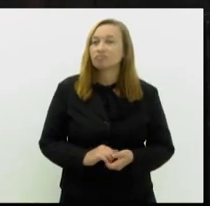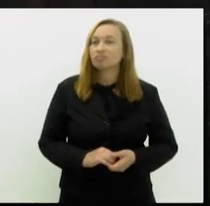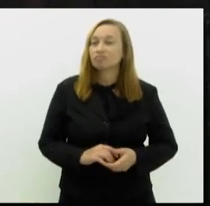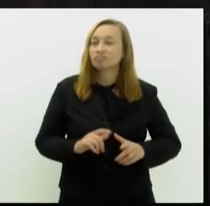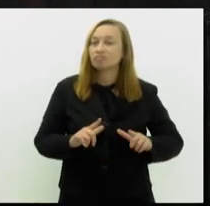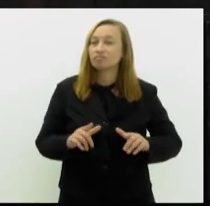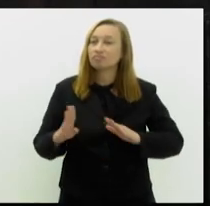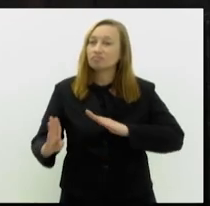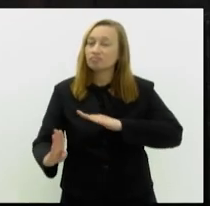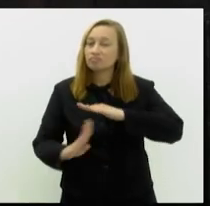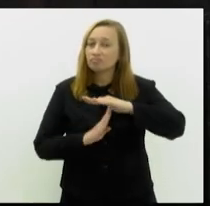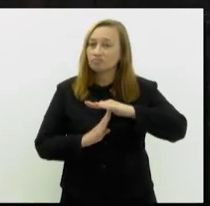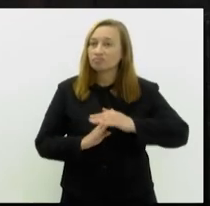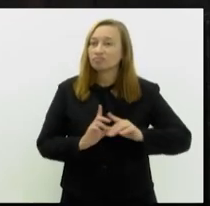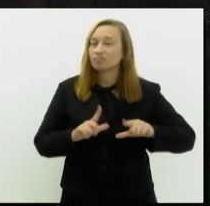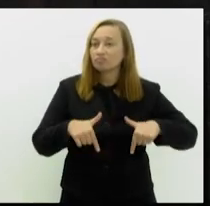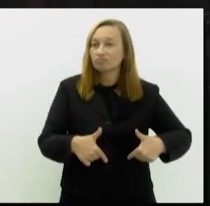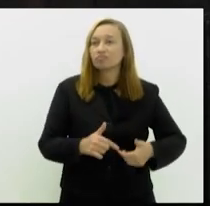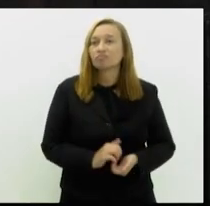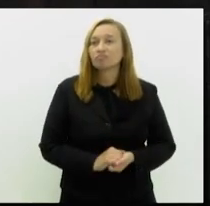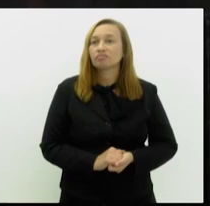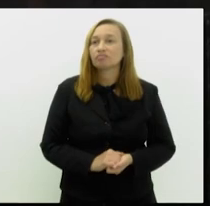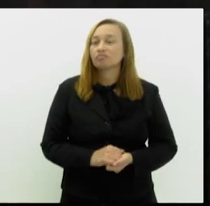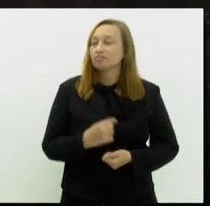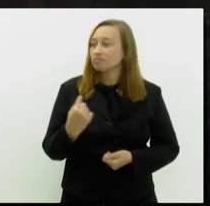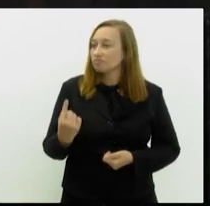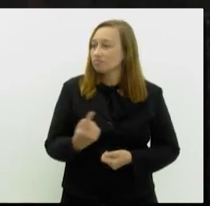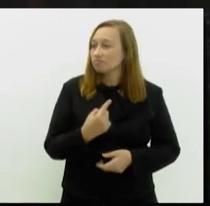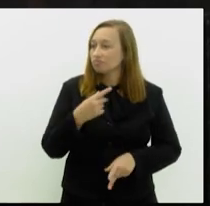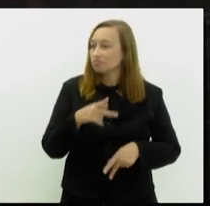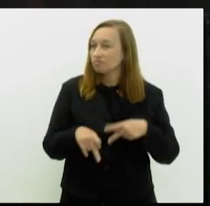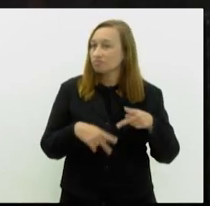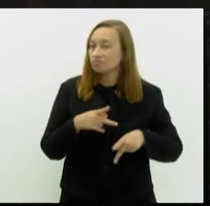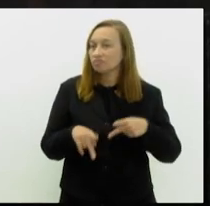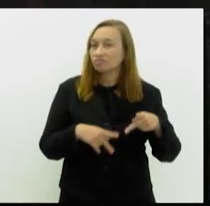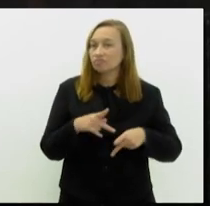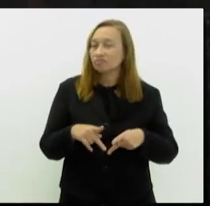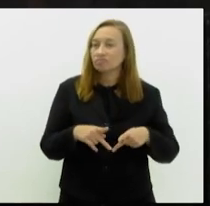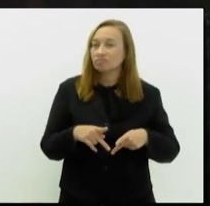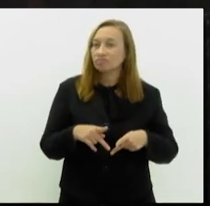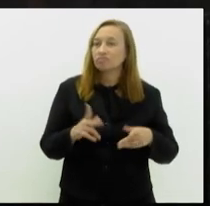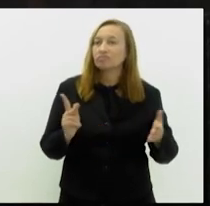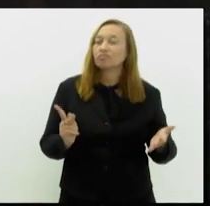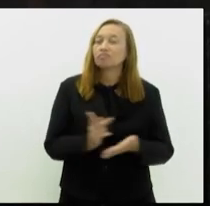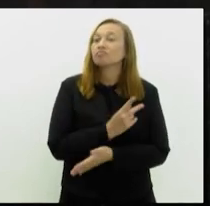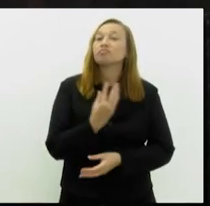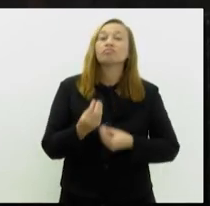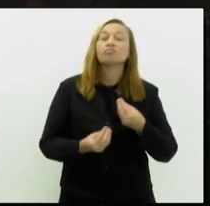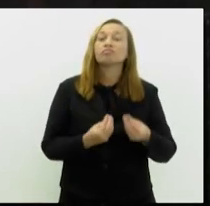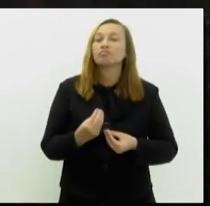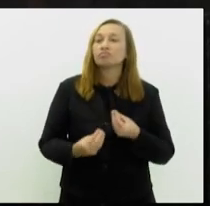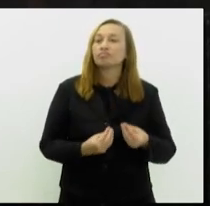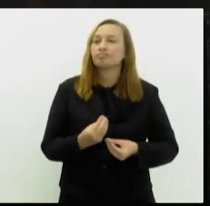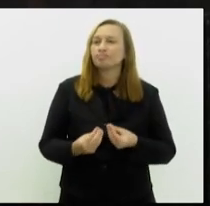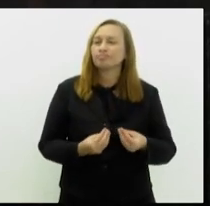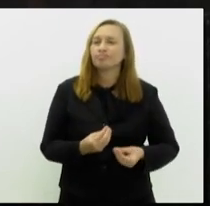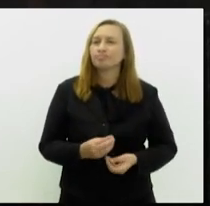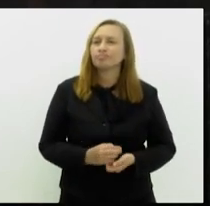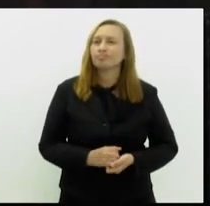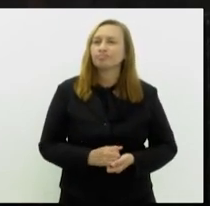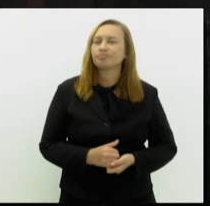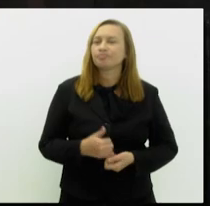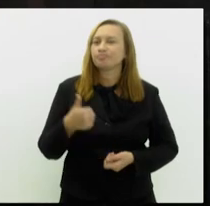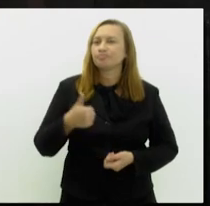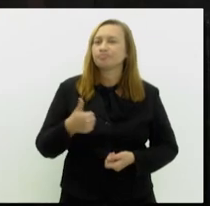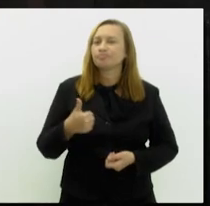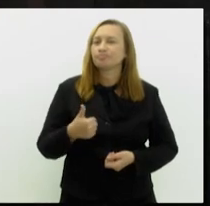migração. A nossa espécie, ela surgiu, né, os primeiros seres